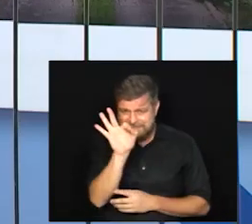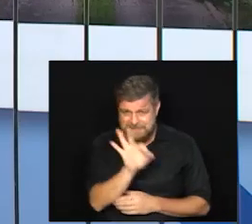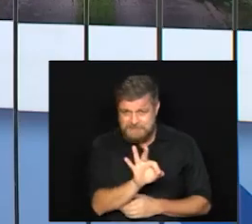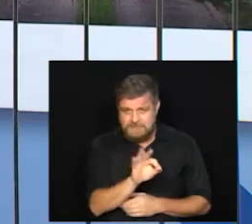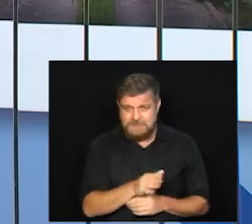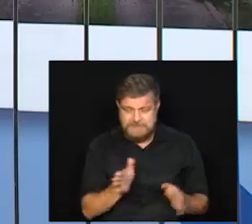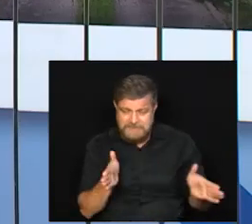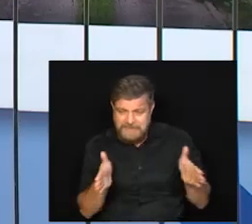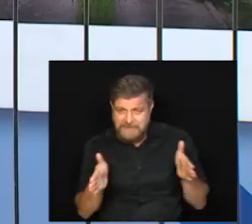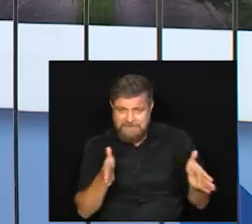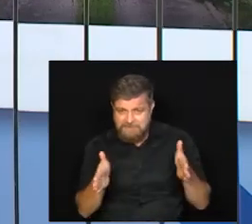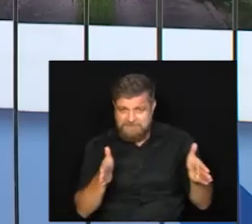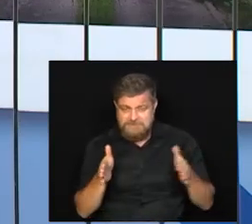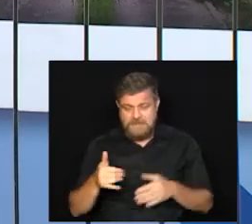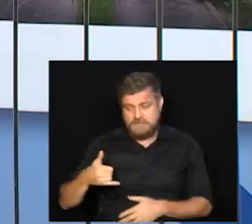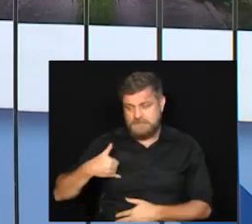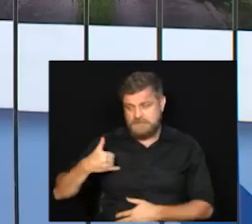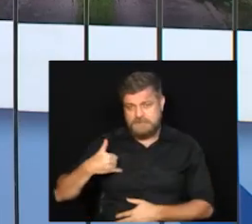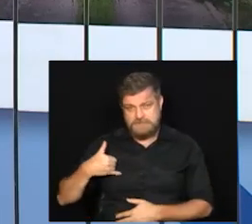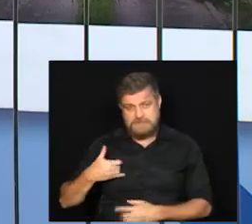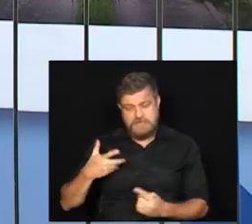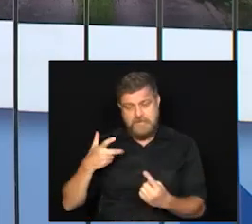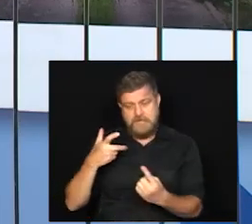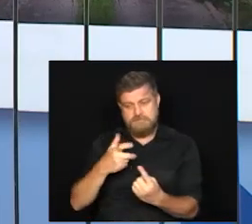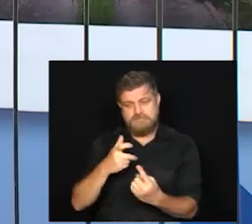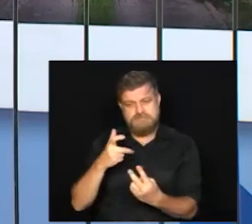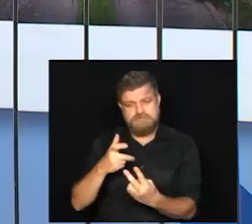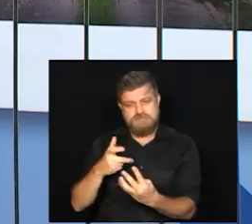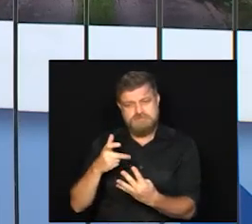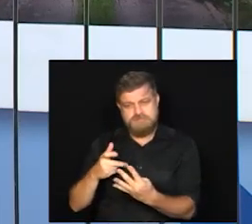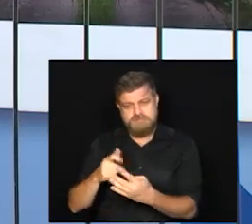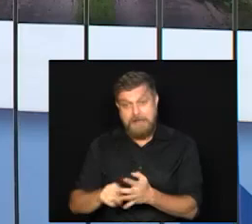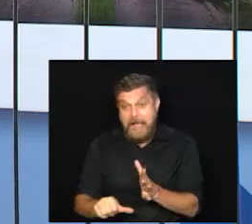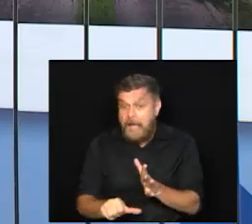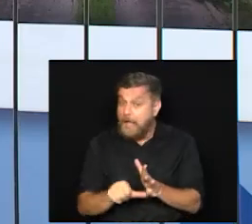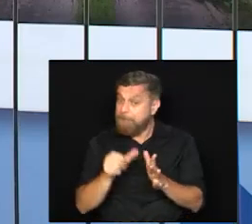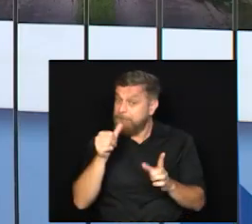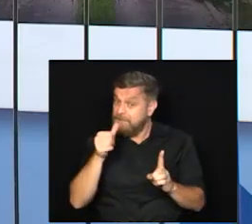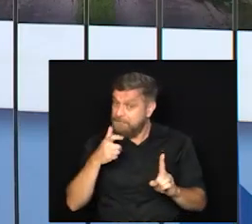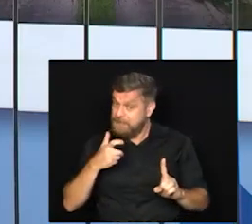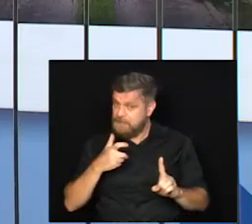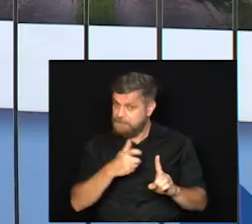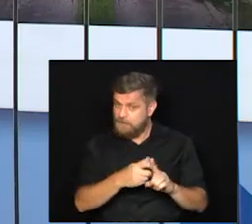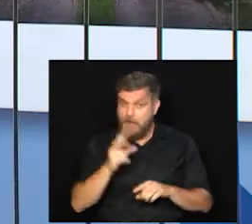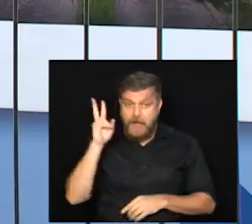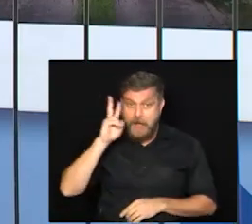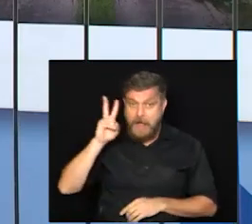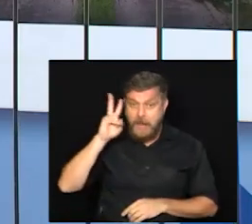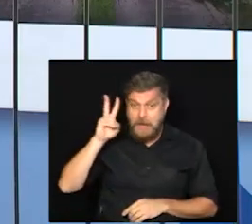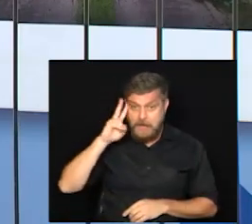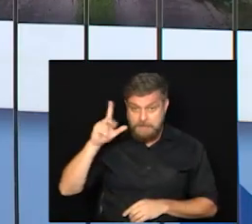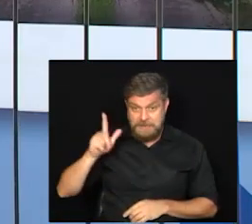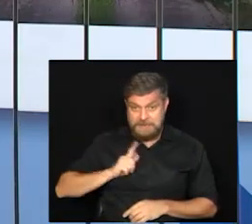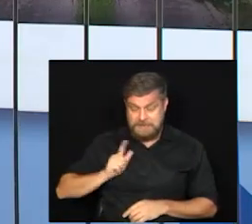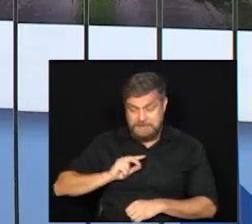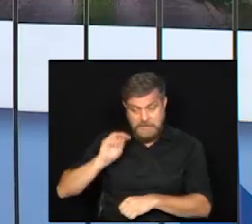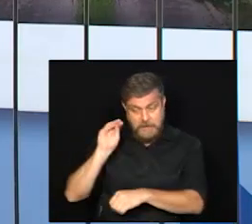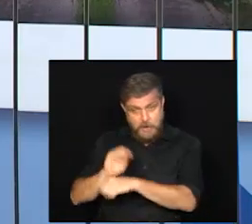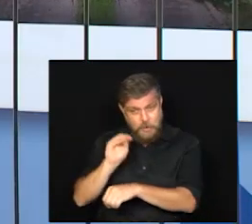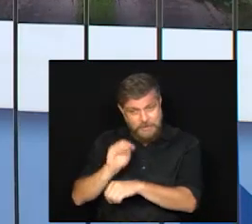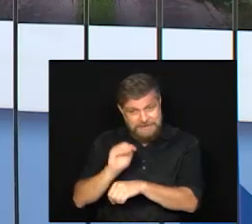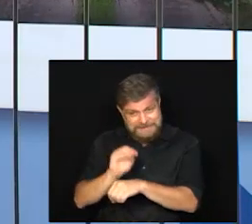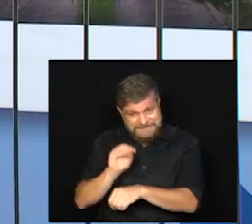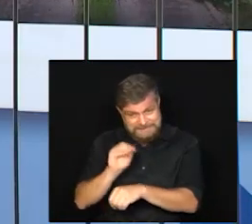população nessa faixa etária está imunizada com a primeira dose. Lembrando que essa proteção